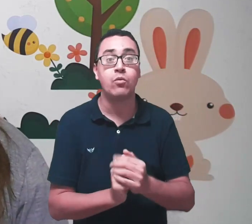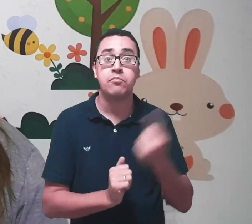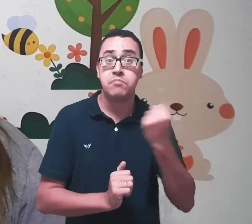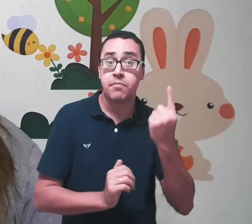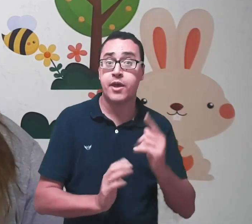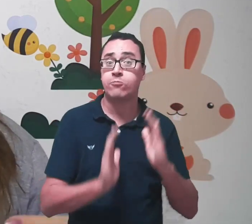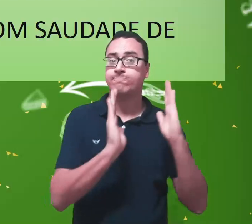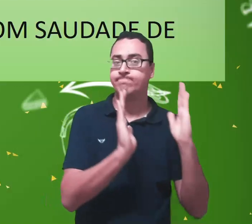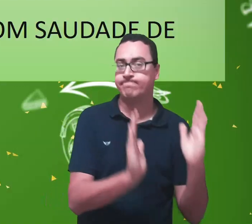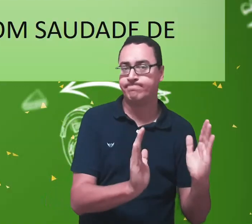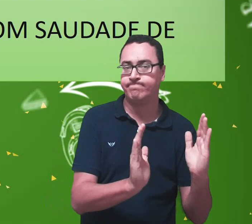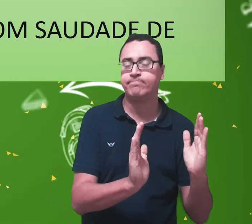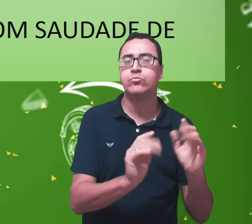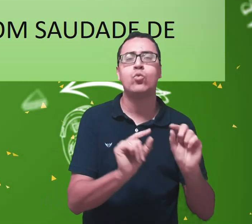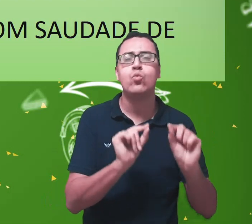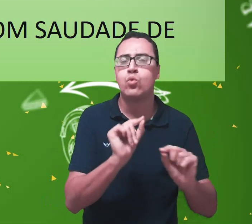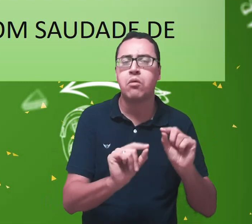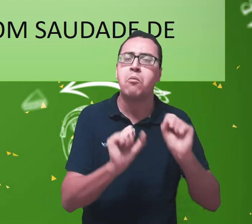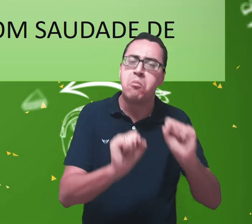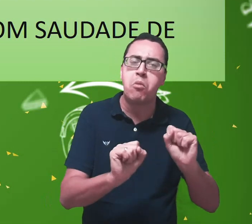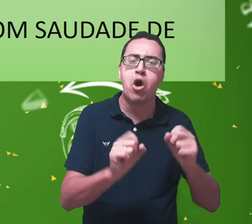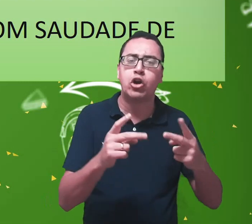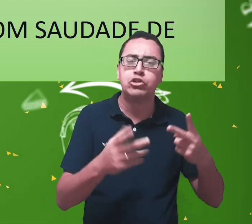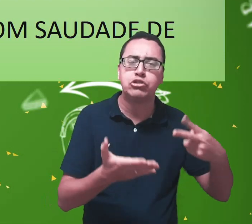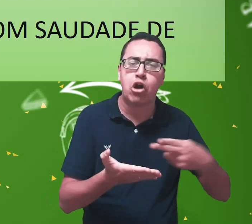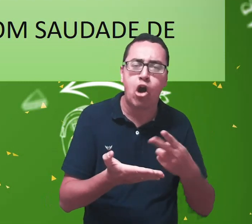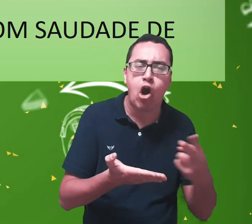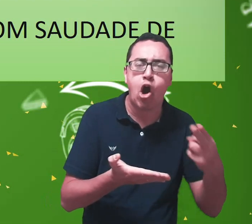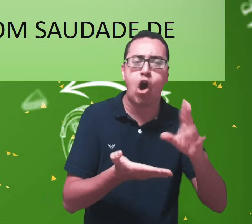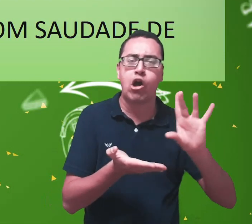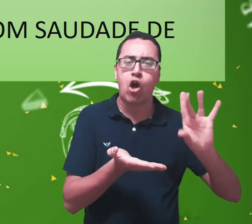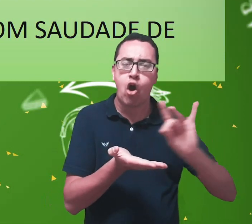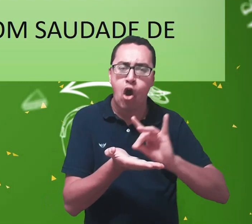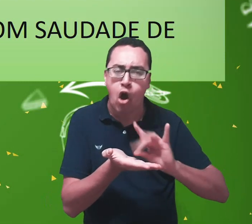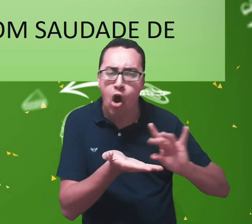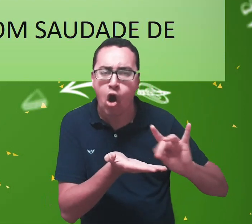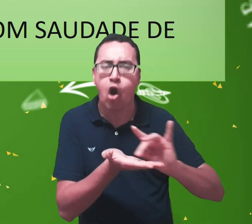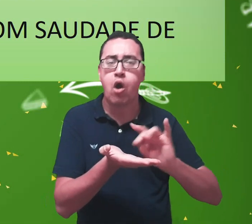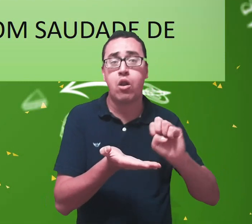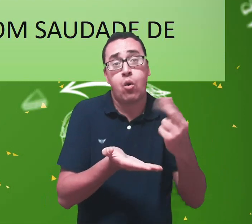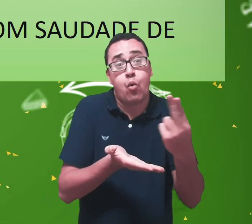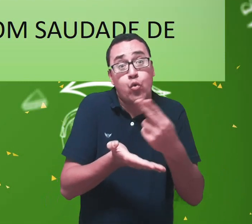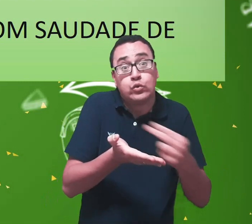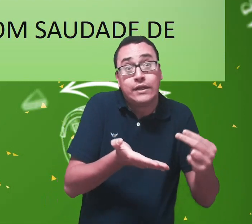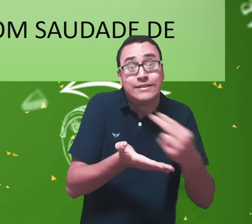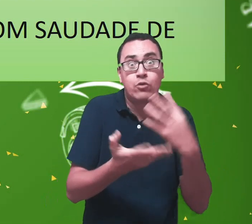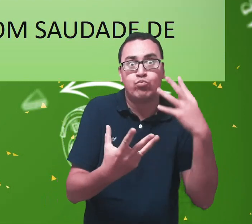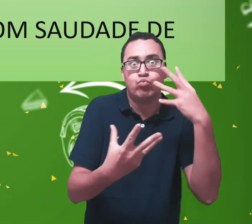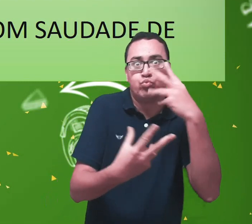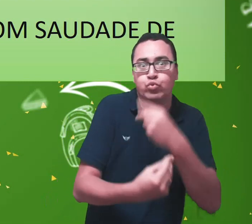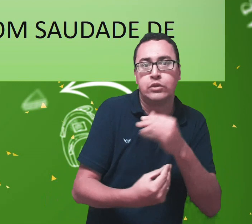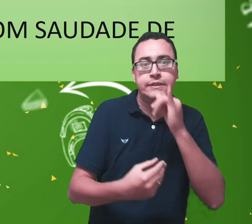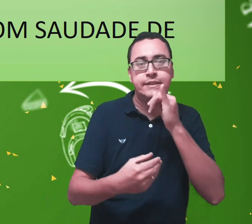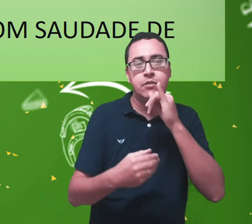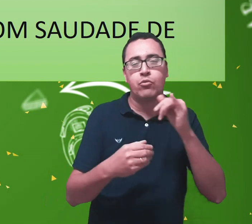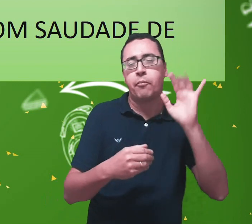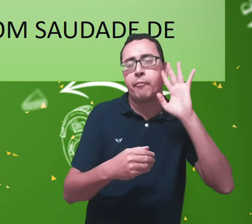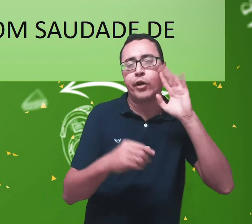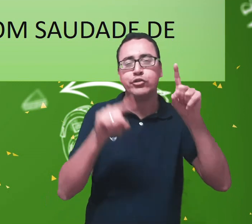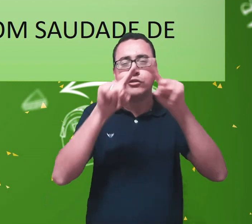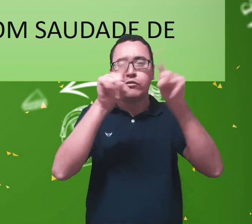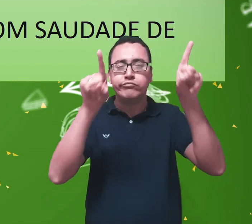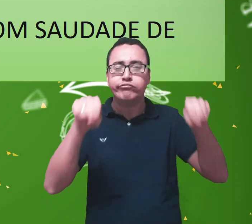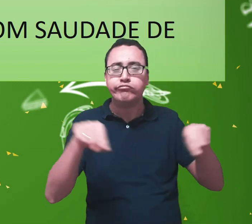confusão. Então, a primeira coisa que você vai fazer é uma colagem ou um desenho bem bonito. Imagine